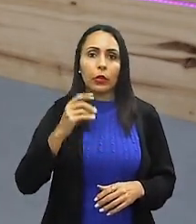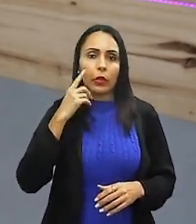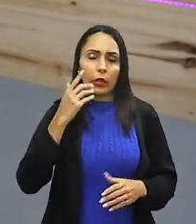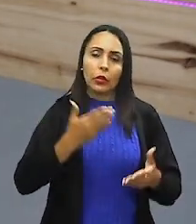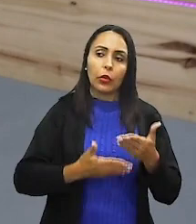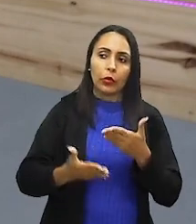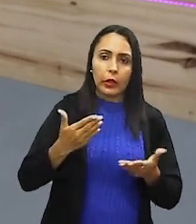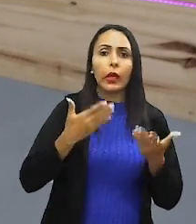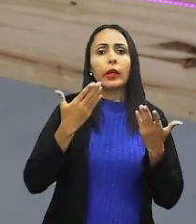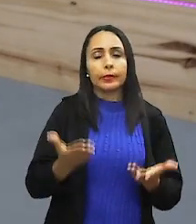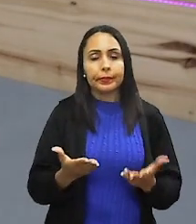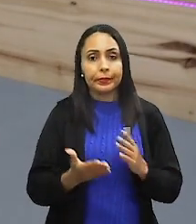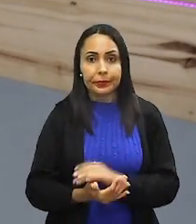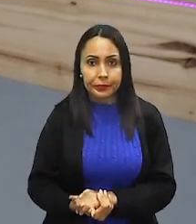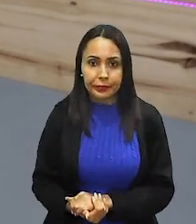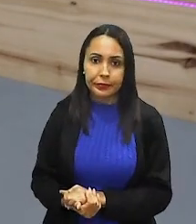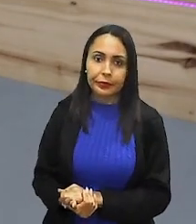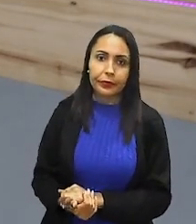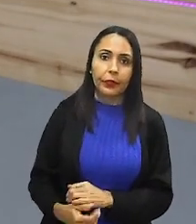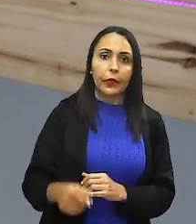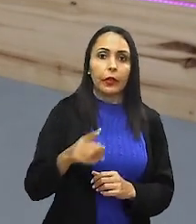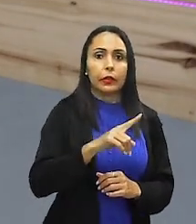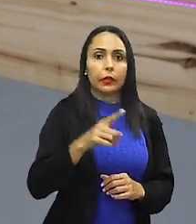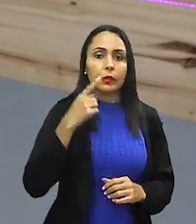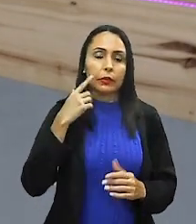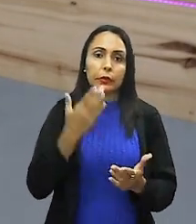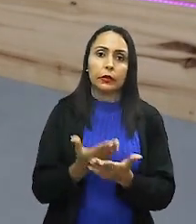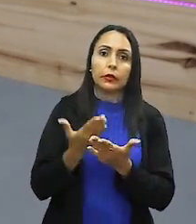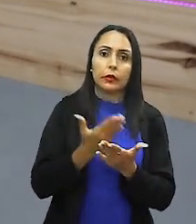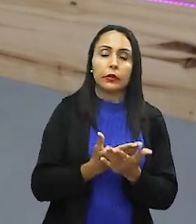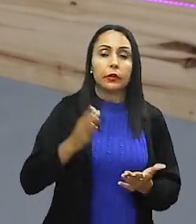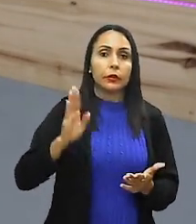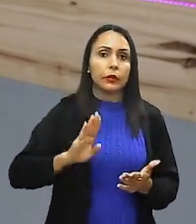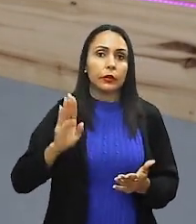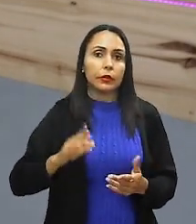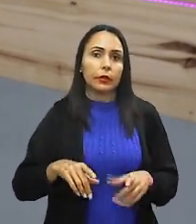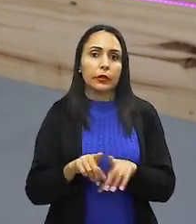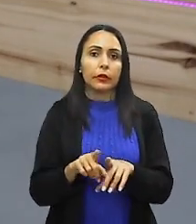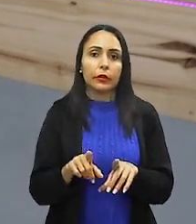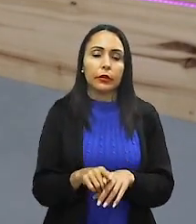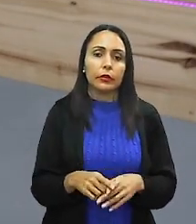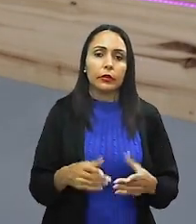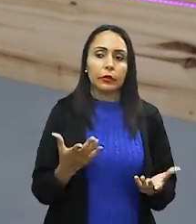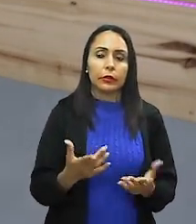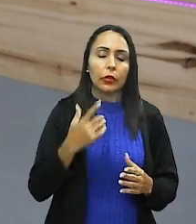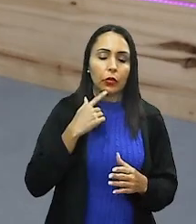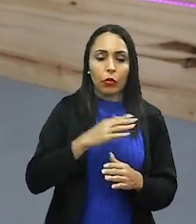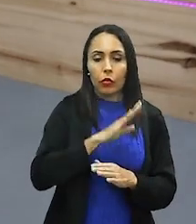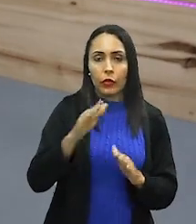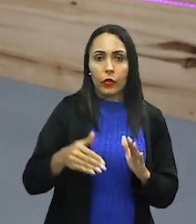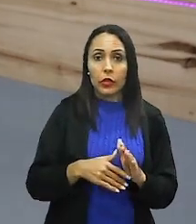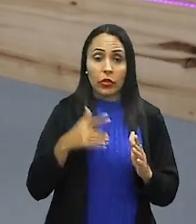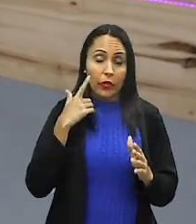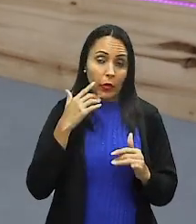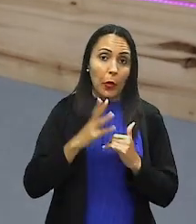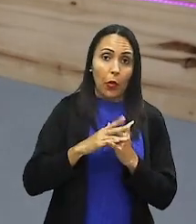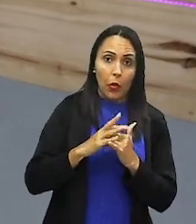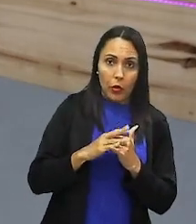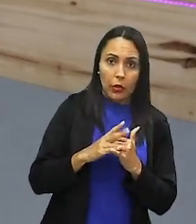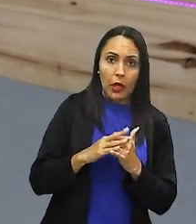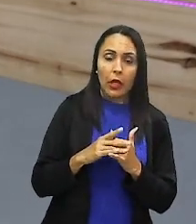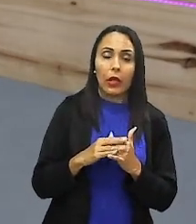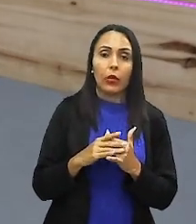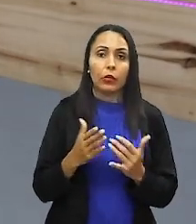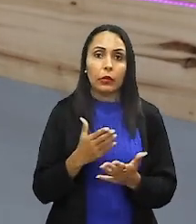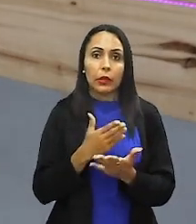Manda o direct que a gente troca uma ideia. E se você também quiser estudar biologia, se você ainda não viu meu canal, porque assim, eu acho que todos vocês já viram, porque vocês já fazem 3 anos